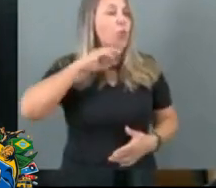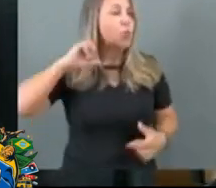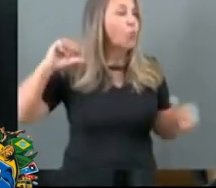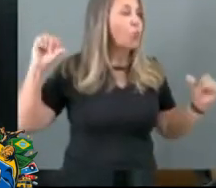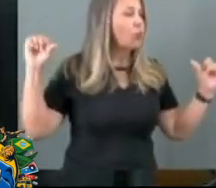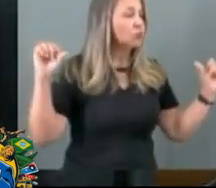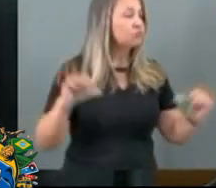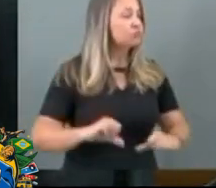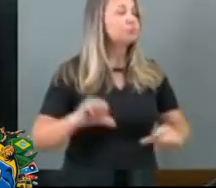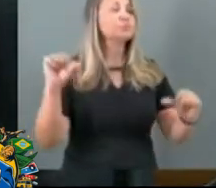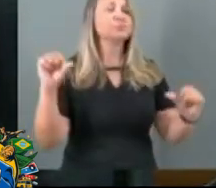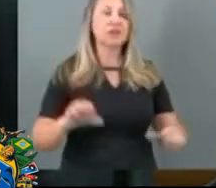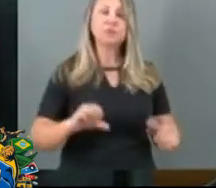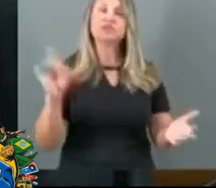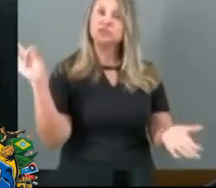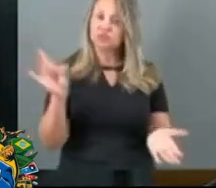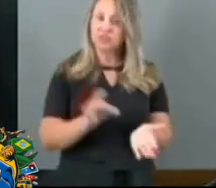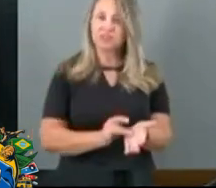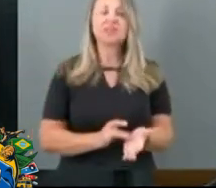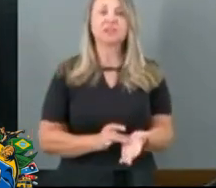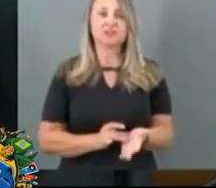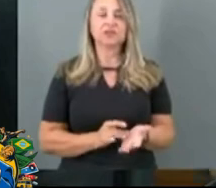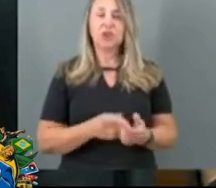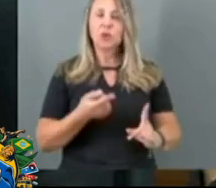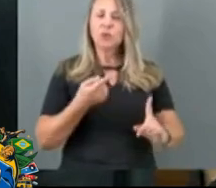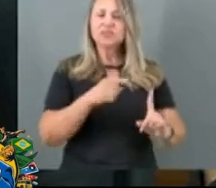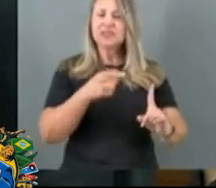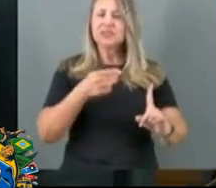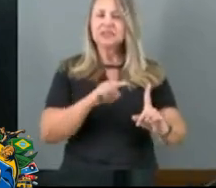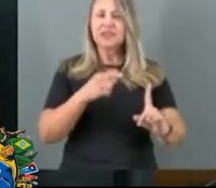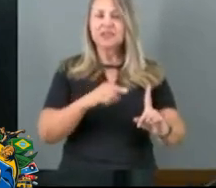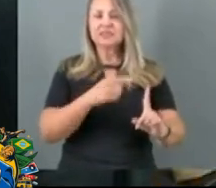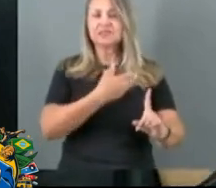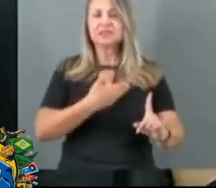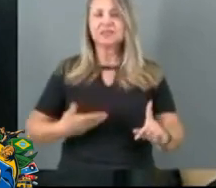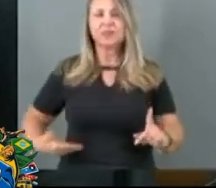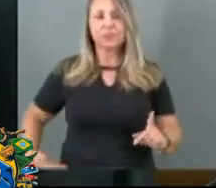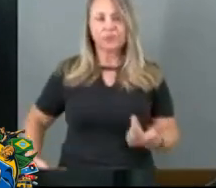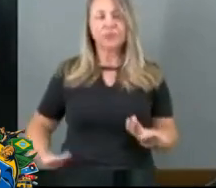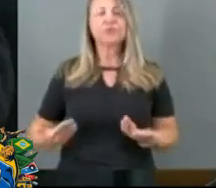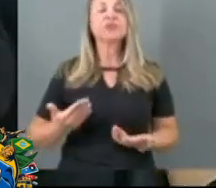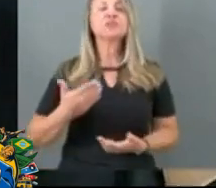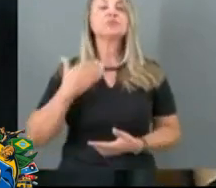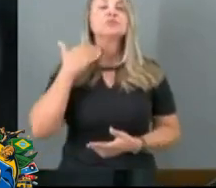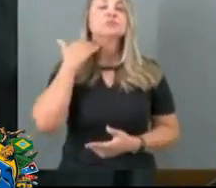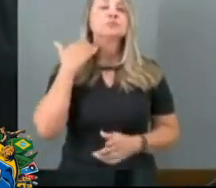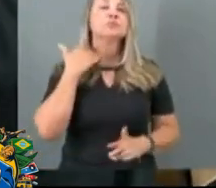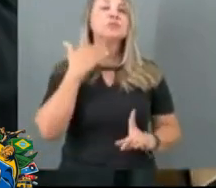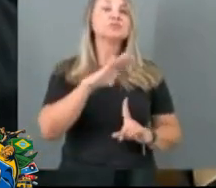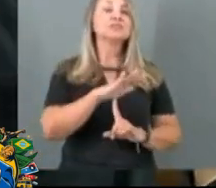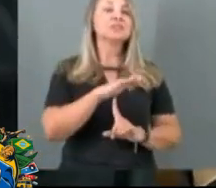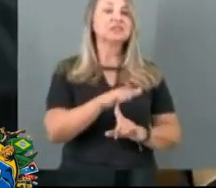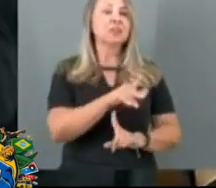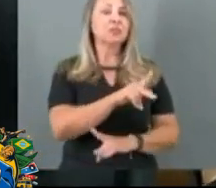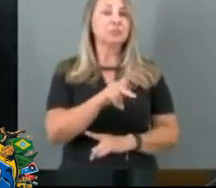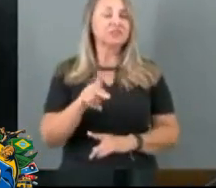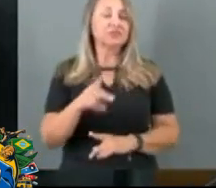maestria. Os ataques ao atual presidente do Banco Central, eu considero que foram ataques